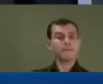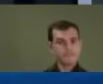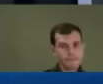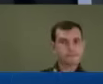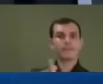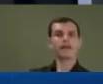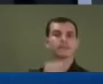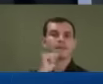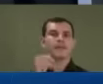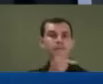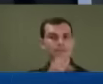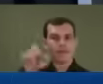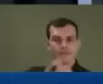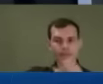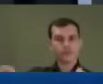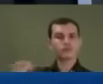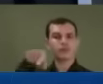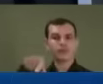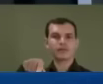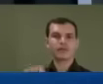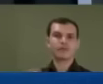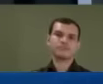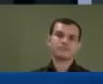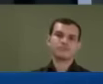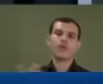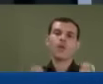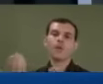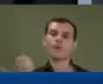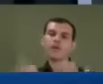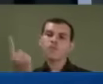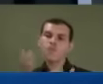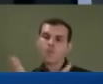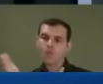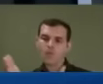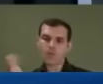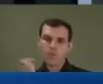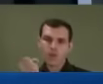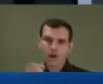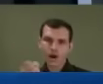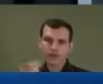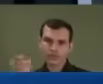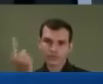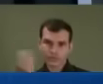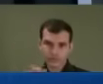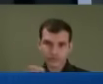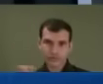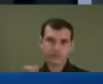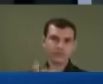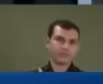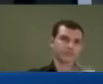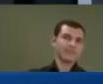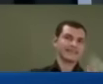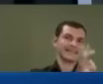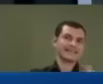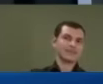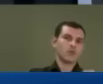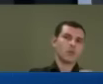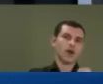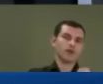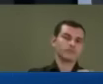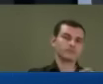um ano, comparado com 5 anos antes. 15 vezes mais servidores do Amapá